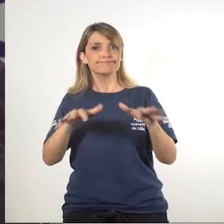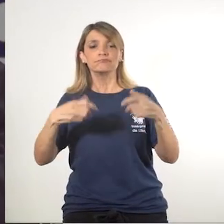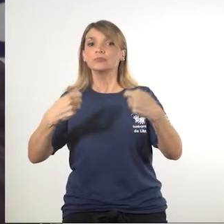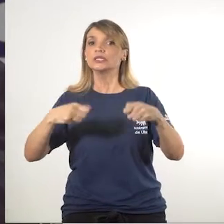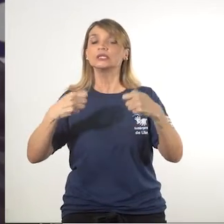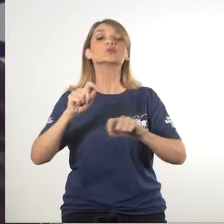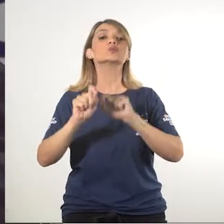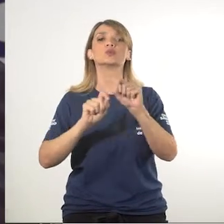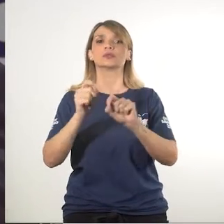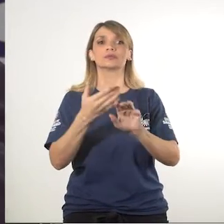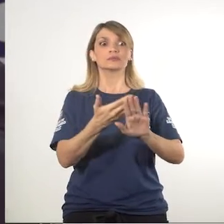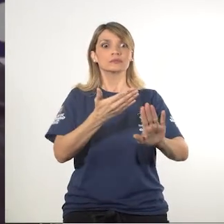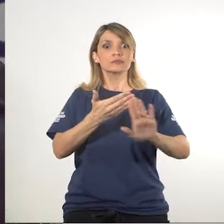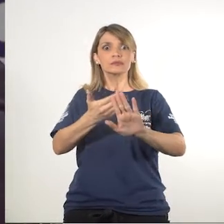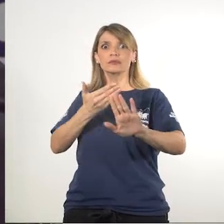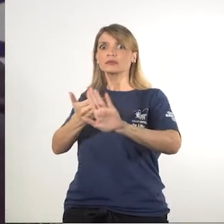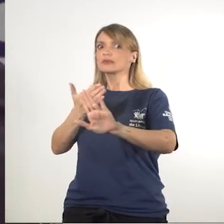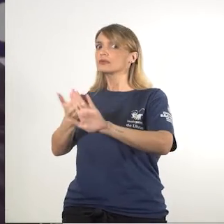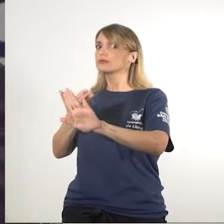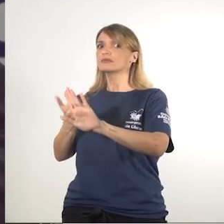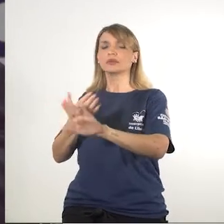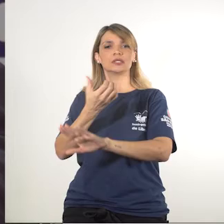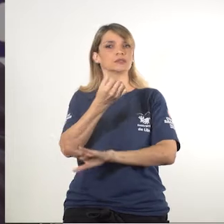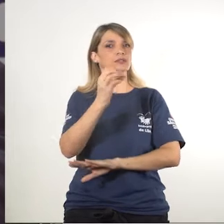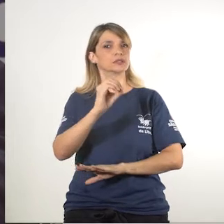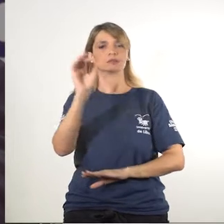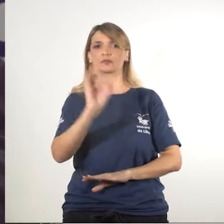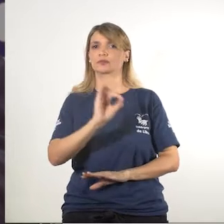um isolamento social na ordem de 60%.